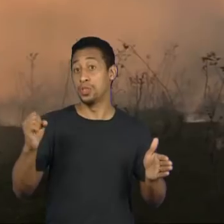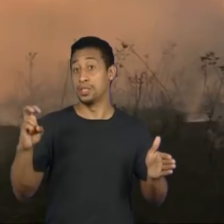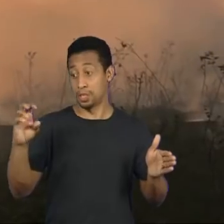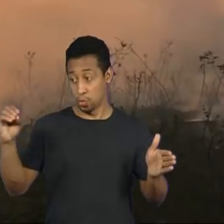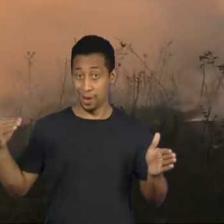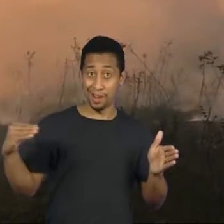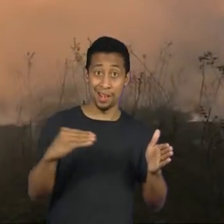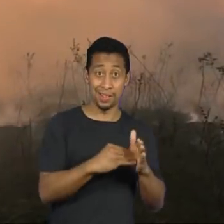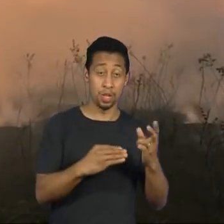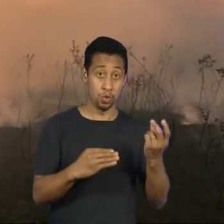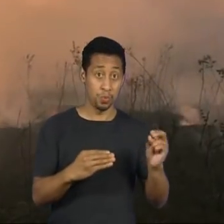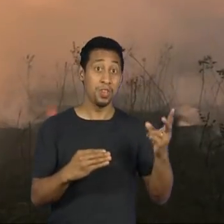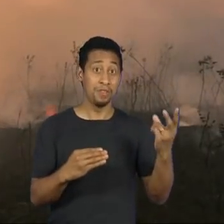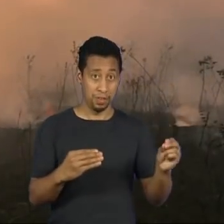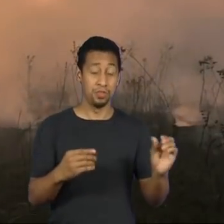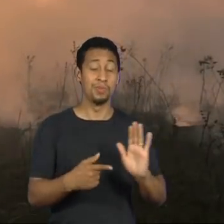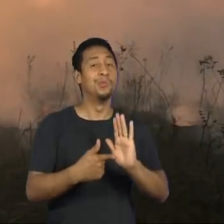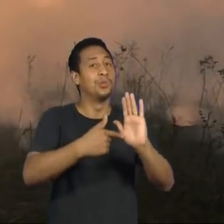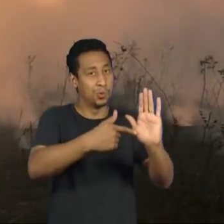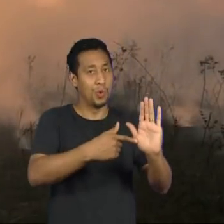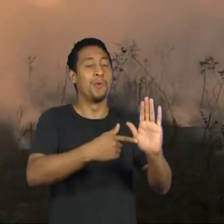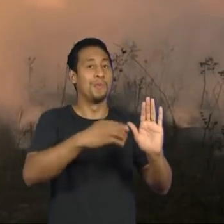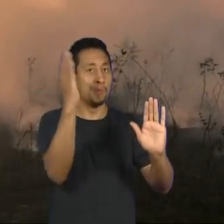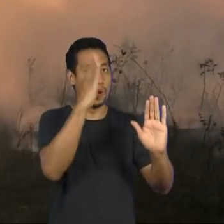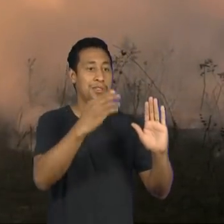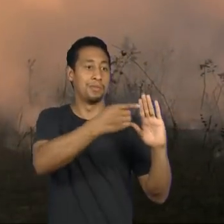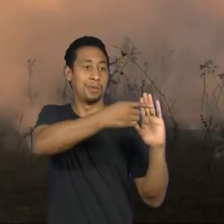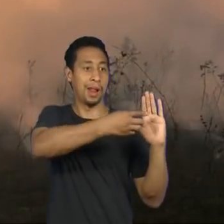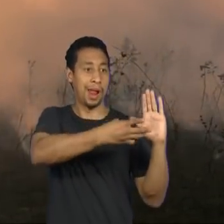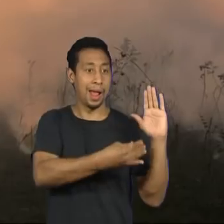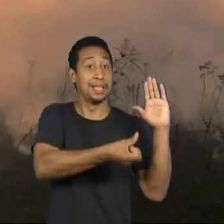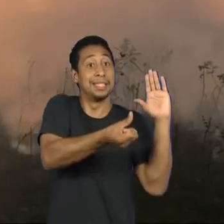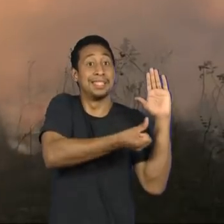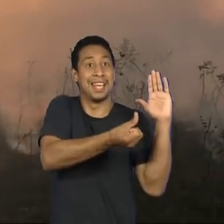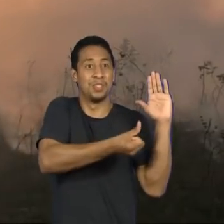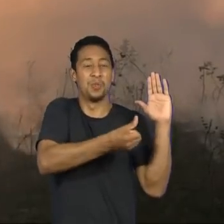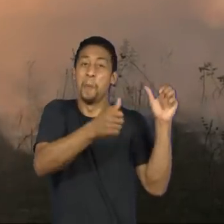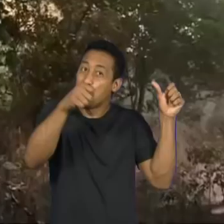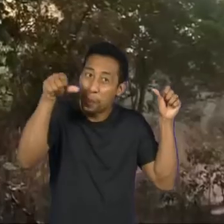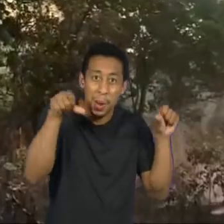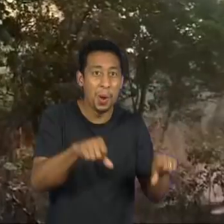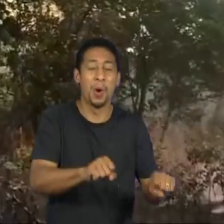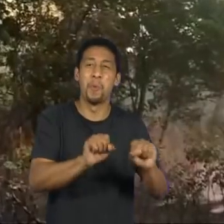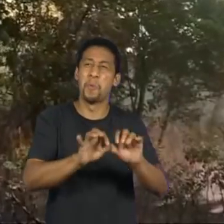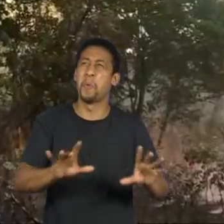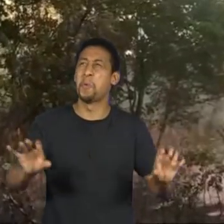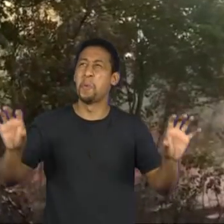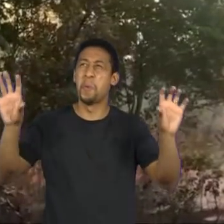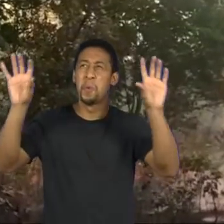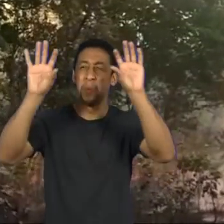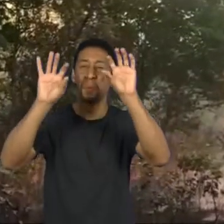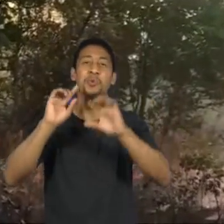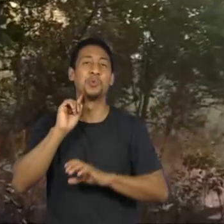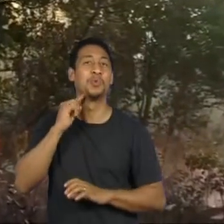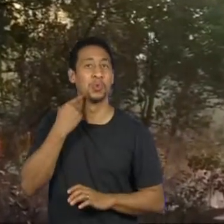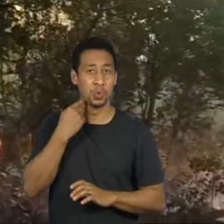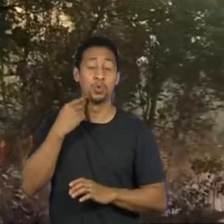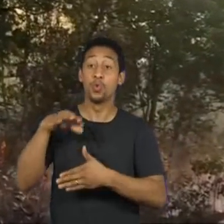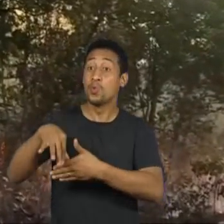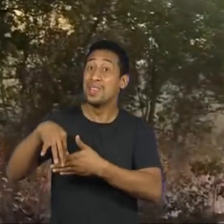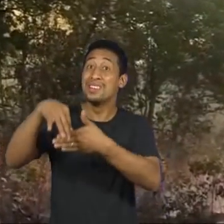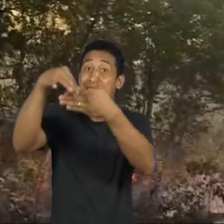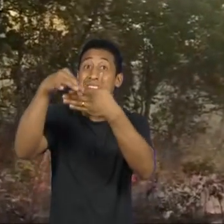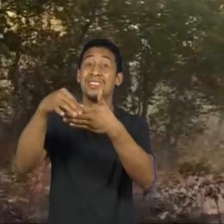1850 a 2020. Atualmente, o Brasil é o 6º maior emissor global de CO2 e líder em